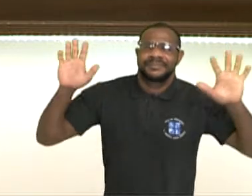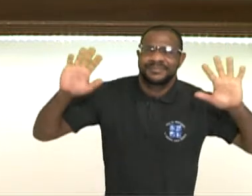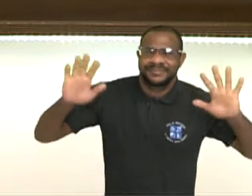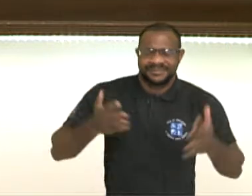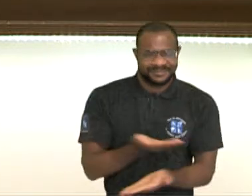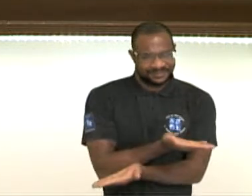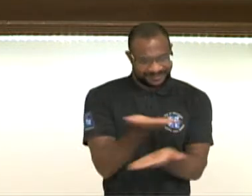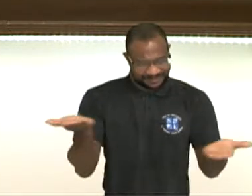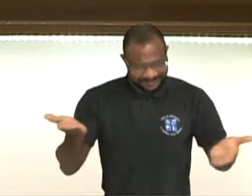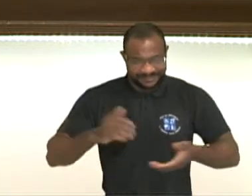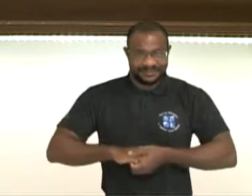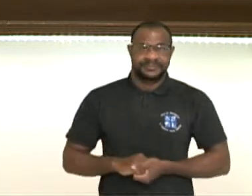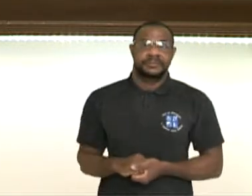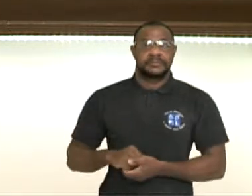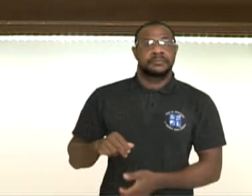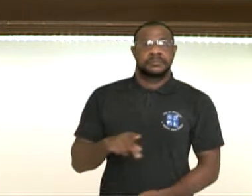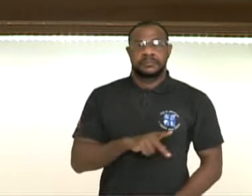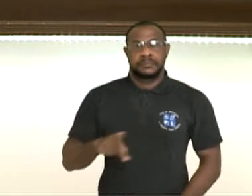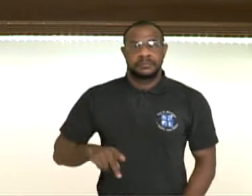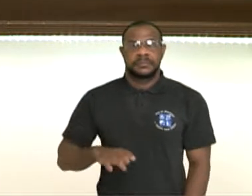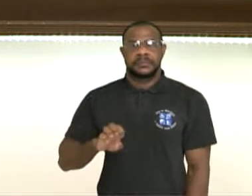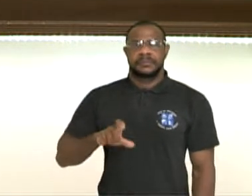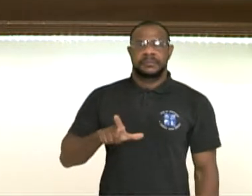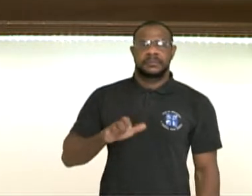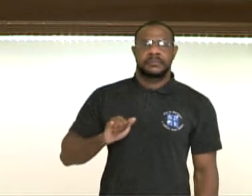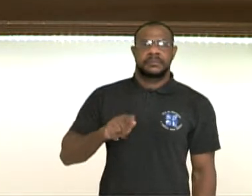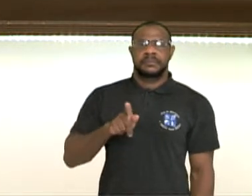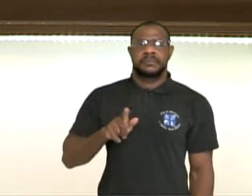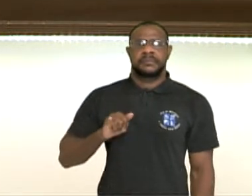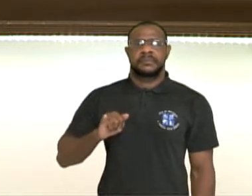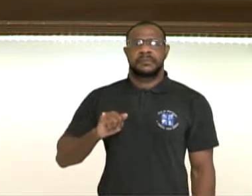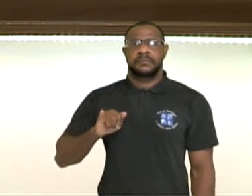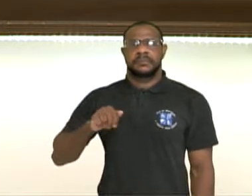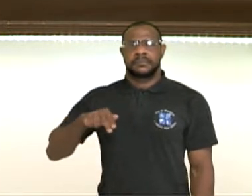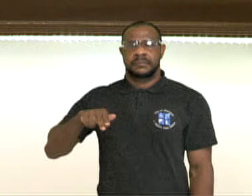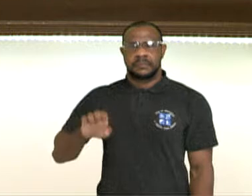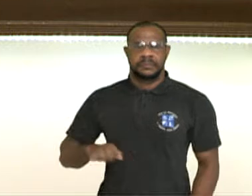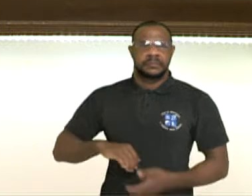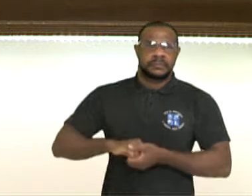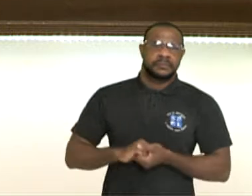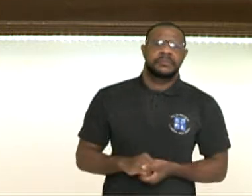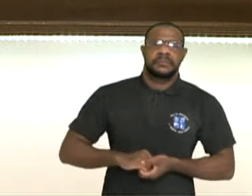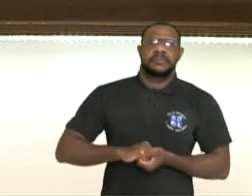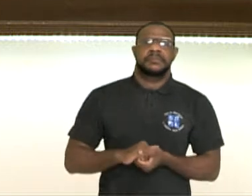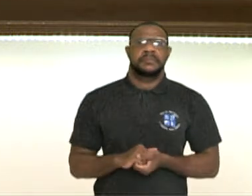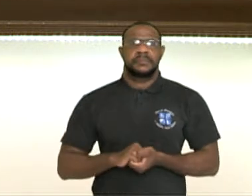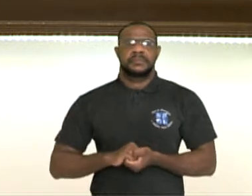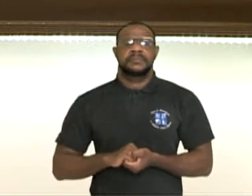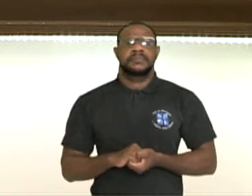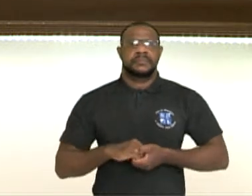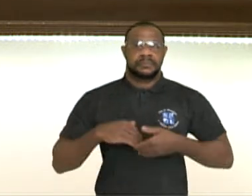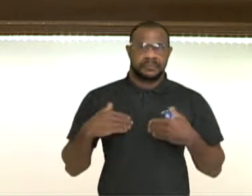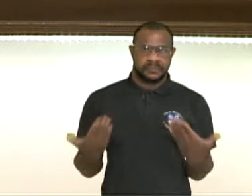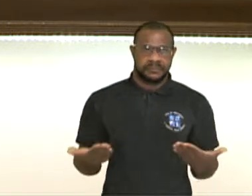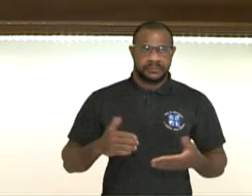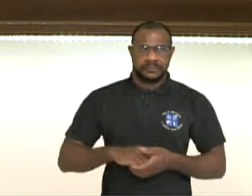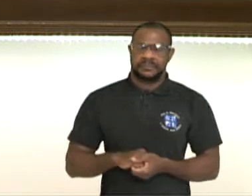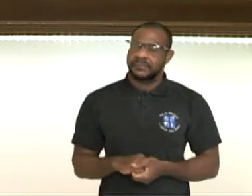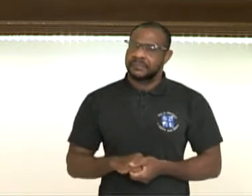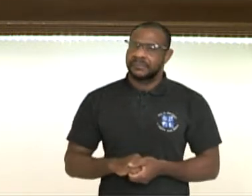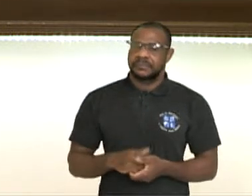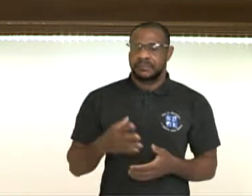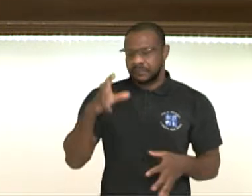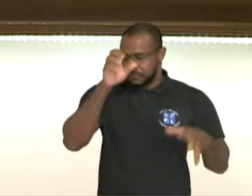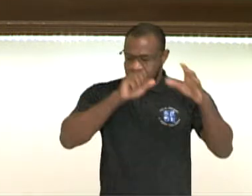Hola chicos, ¿qué tal? Bienvenidos a más una clase de lengua española. Soy la profesora Elisiane y juntos vamos